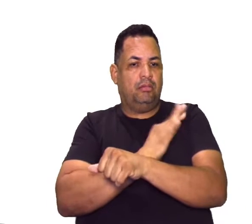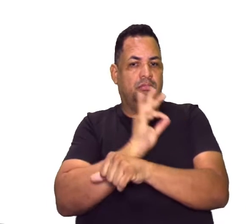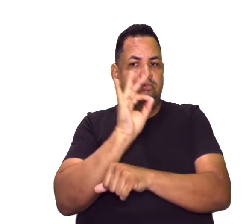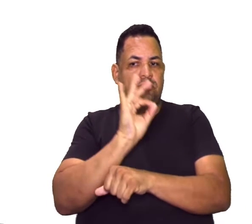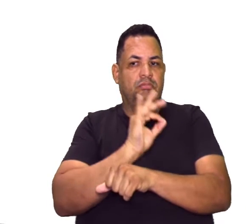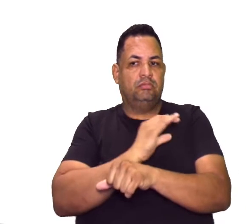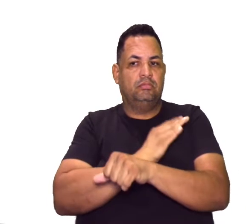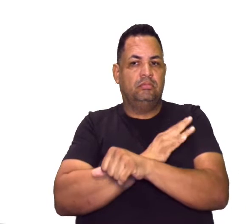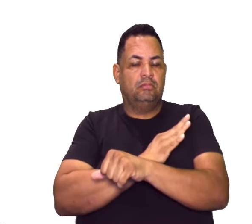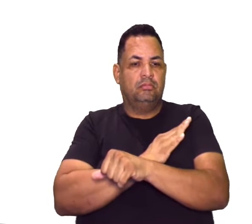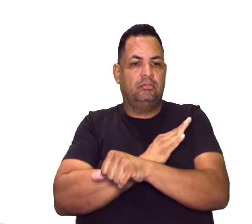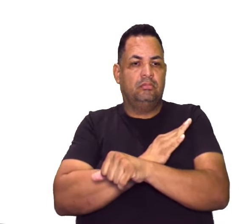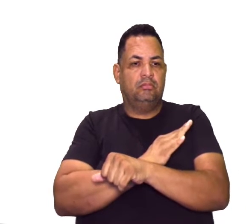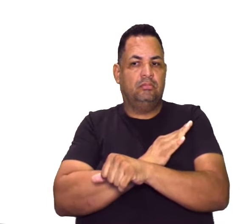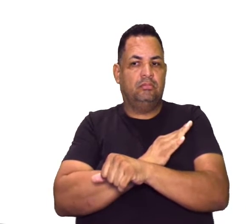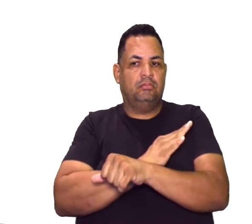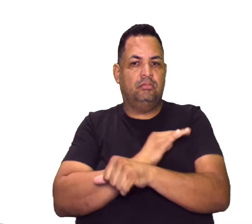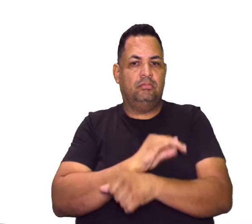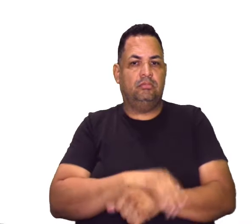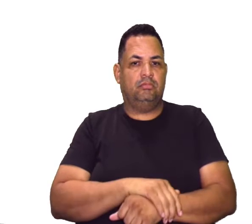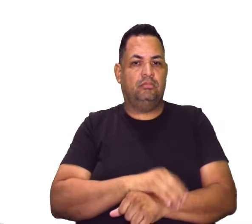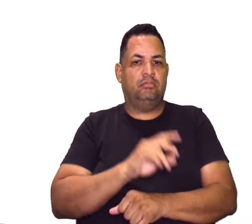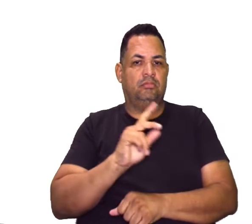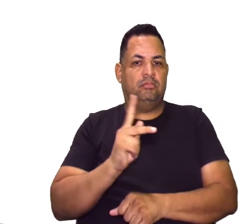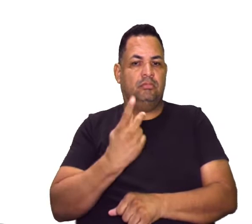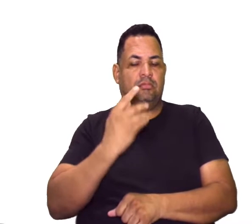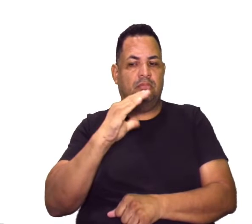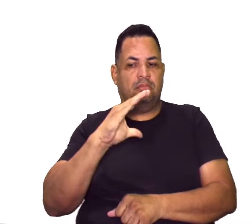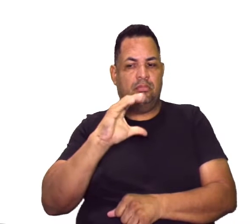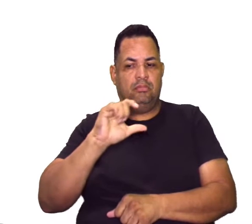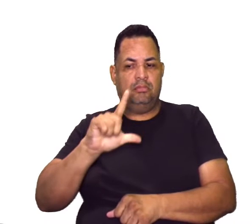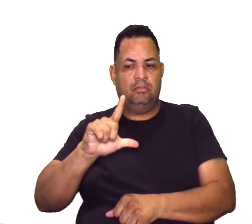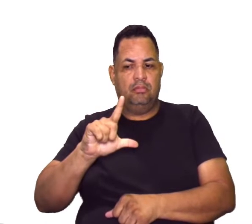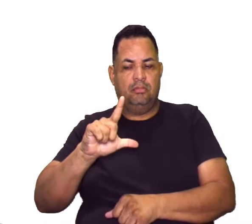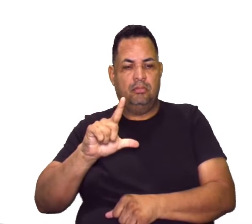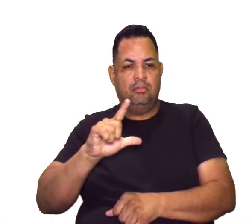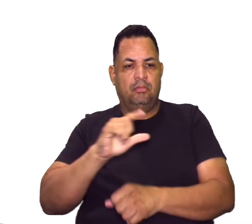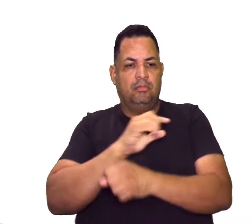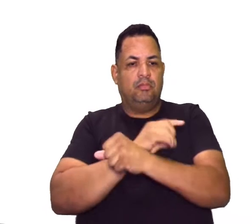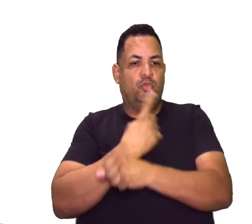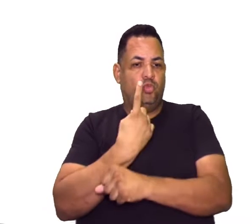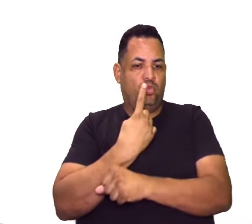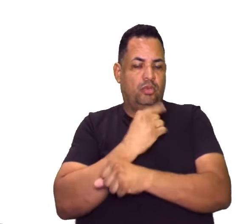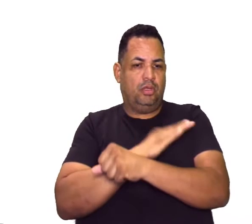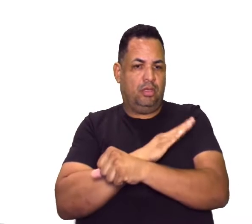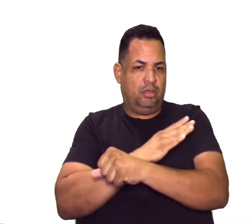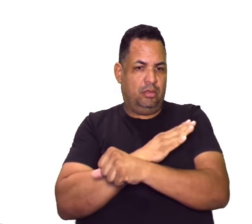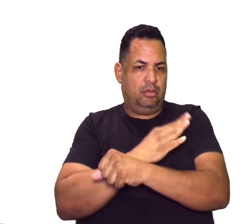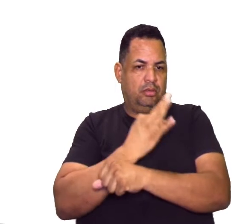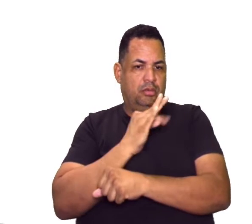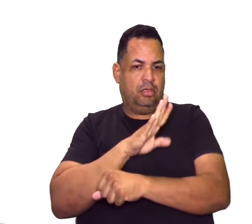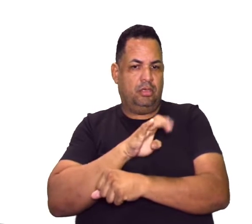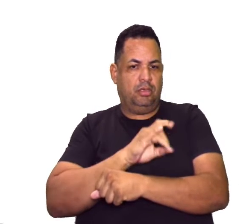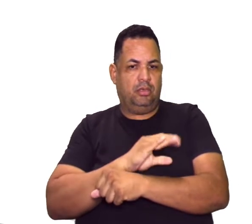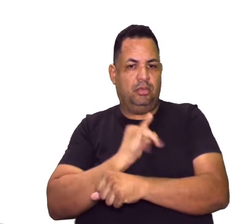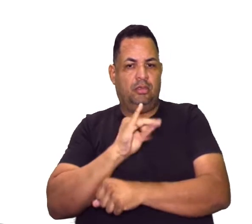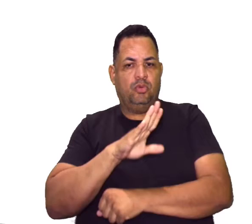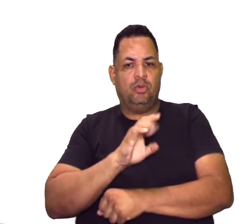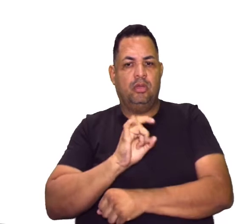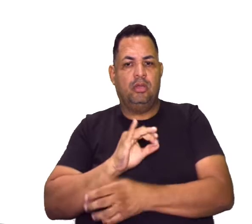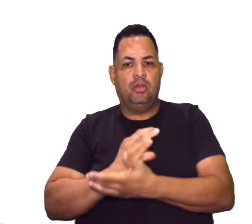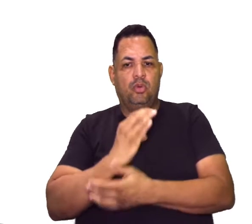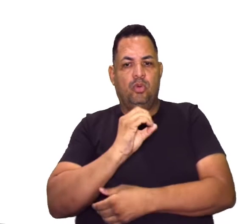hein? Está falando com relação ao HCl. É o monoácido ternário